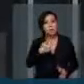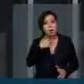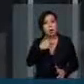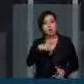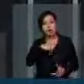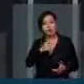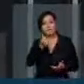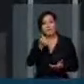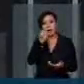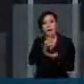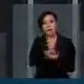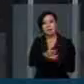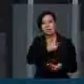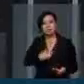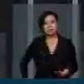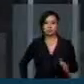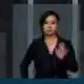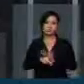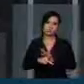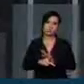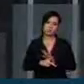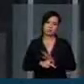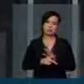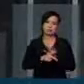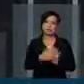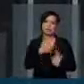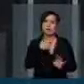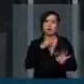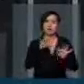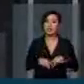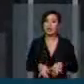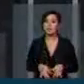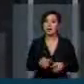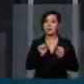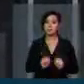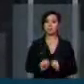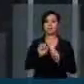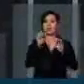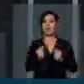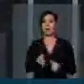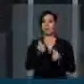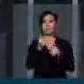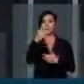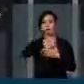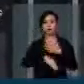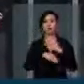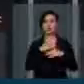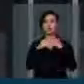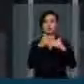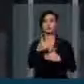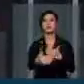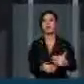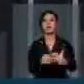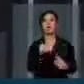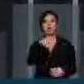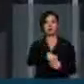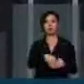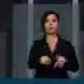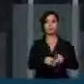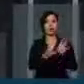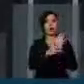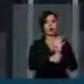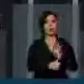seja, sem a eliminação do poder econômico no processo eleitoral e a corrupção que deriva